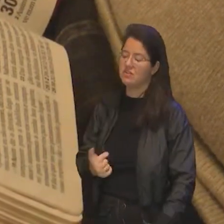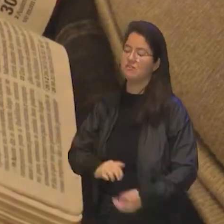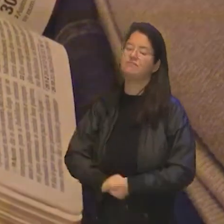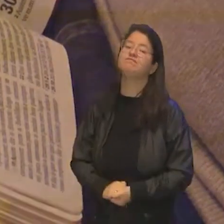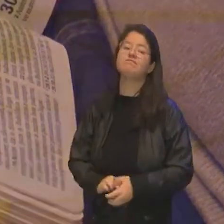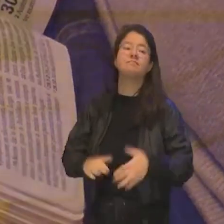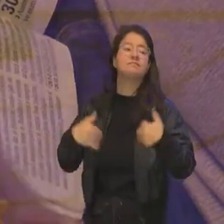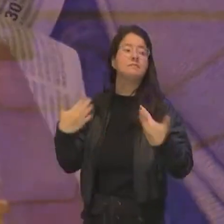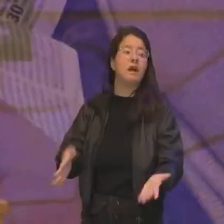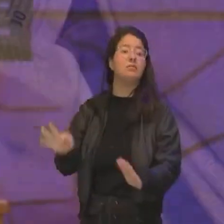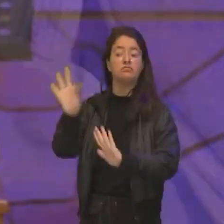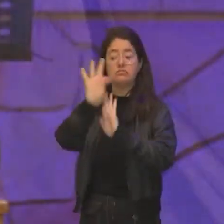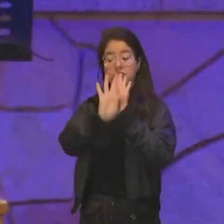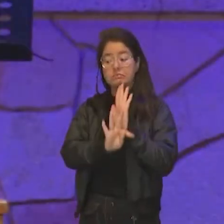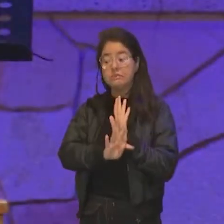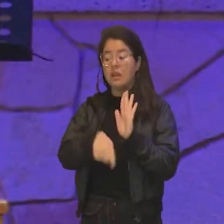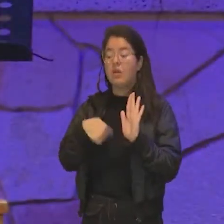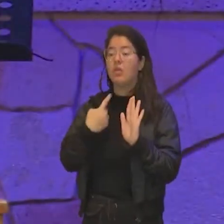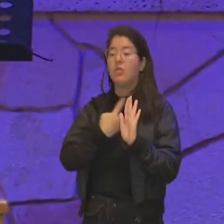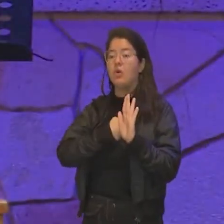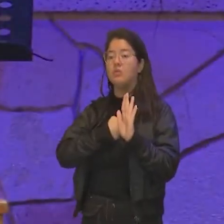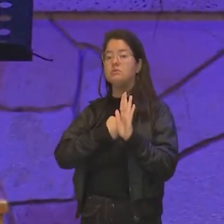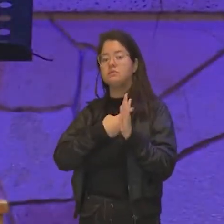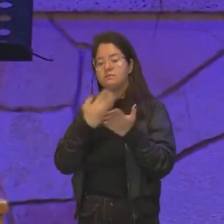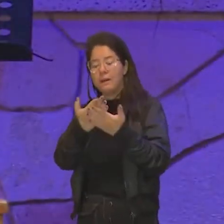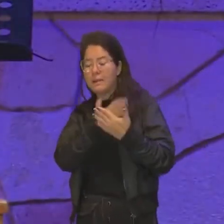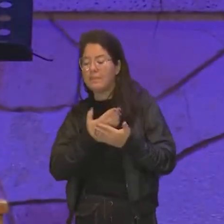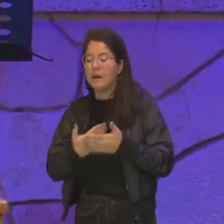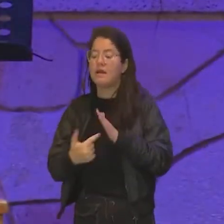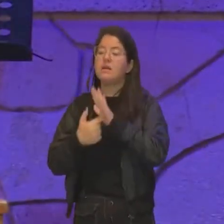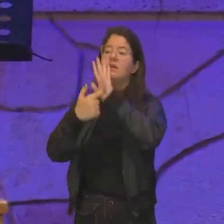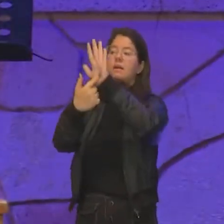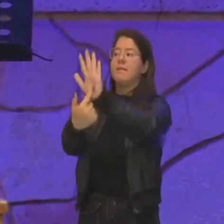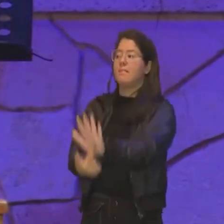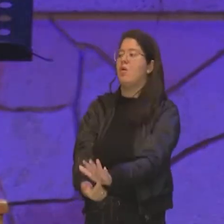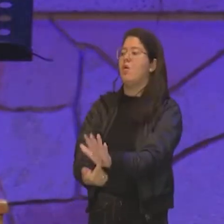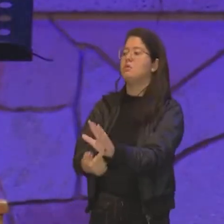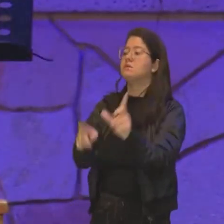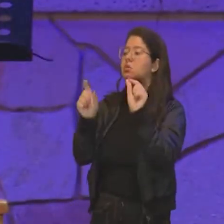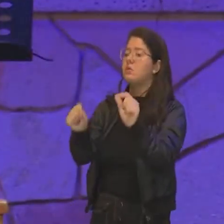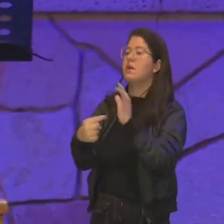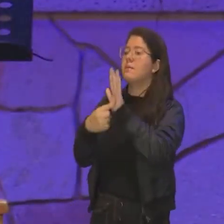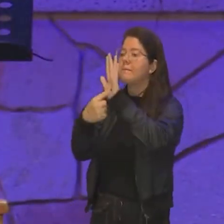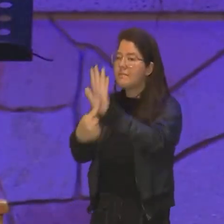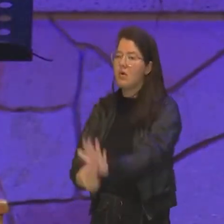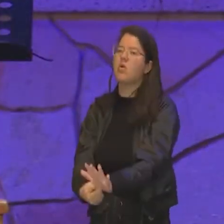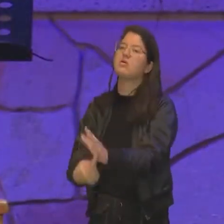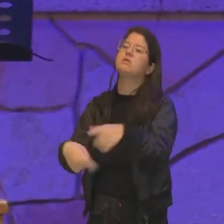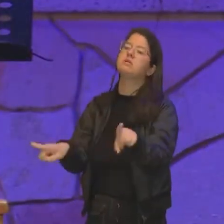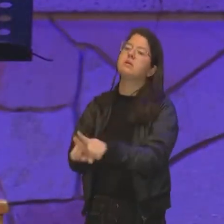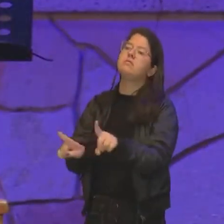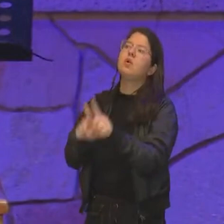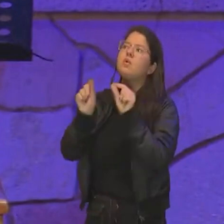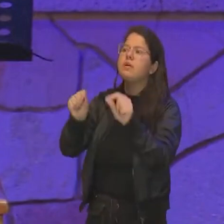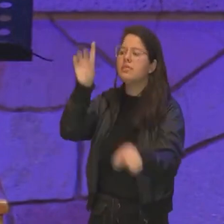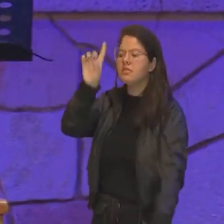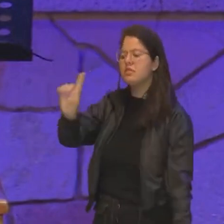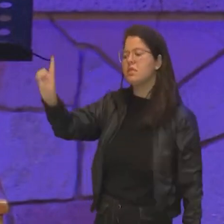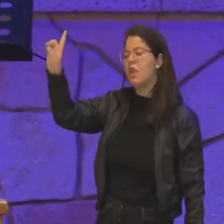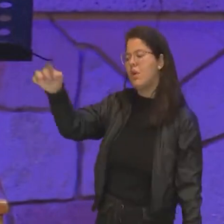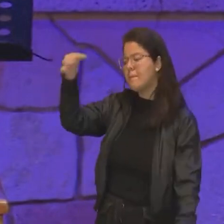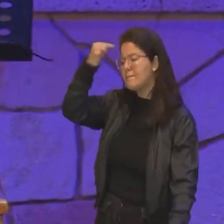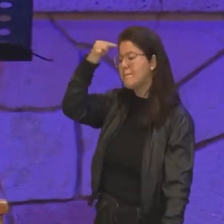Este é um texto que mostra um pouquinho, que revela um pouquinho o que Deus pensa